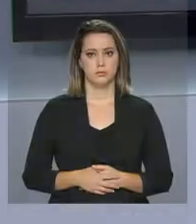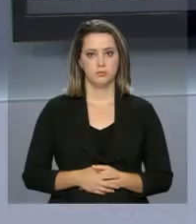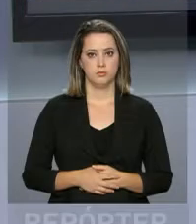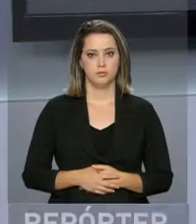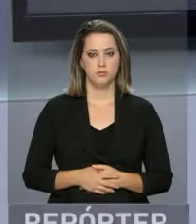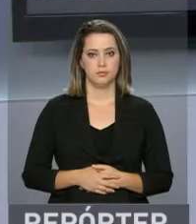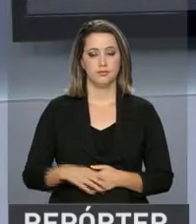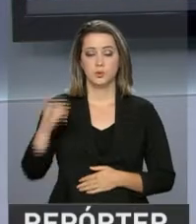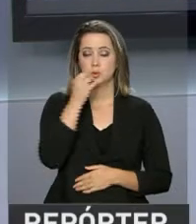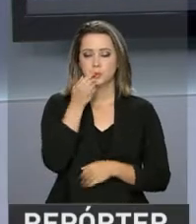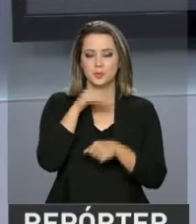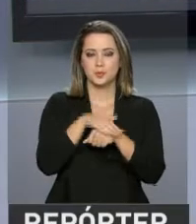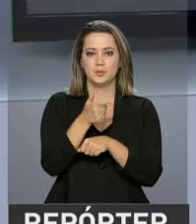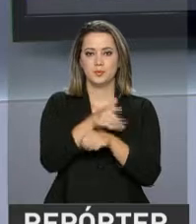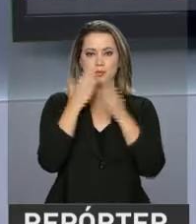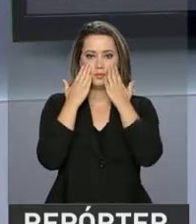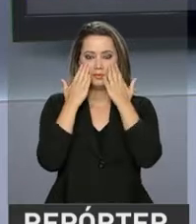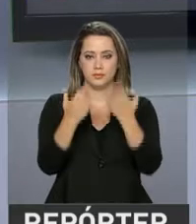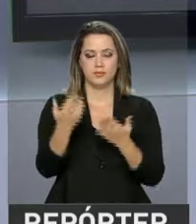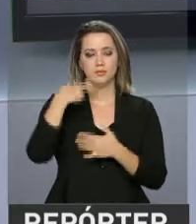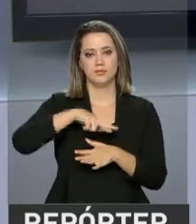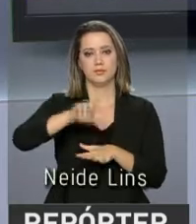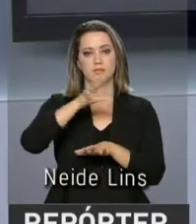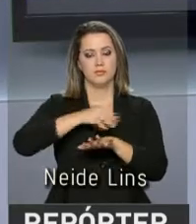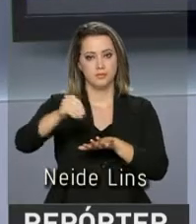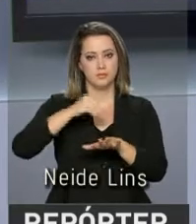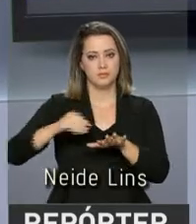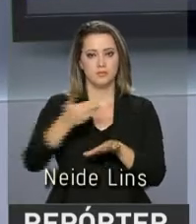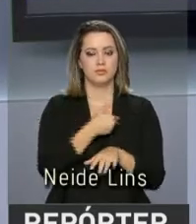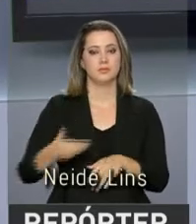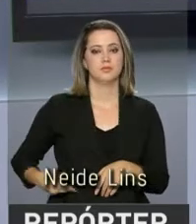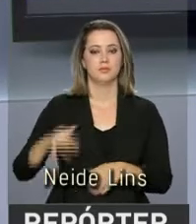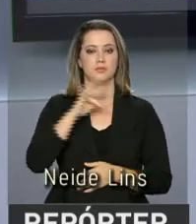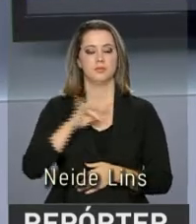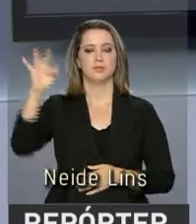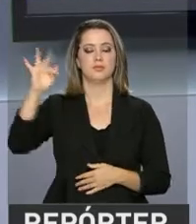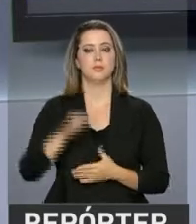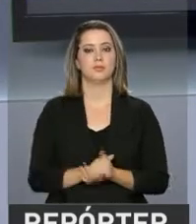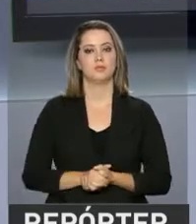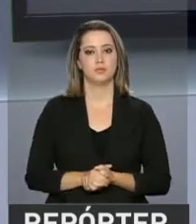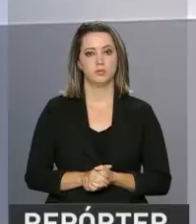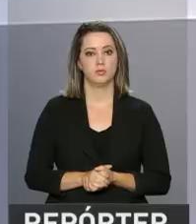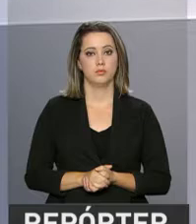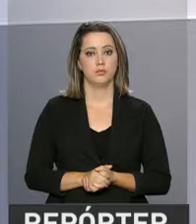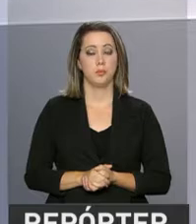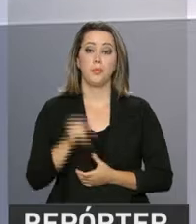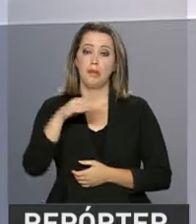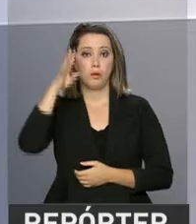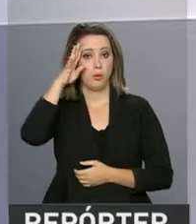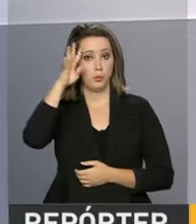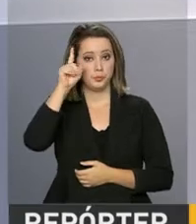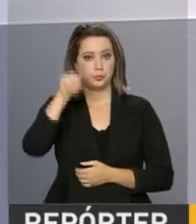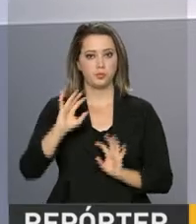olá boa noite estamos de volta com mais uma edição do repórter nbr e as notícias do governo federal nesta